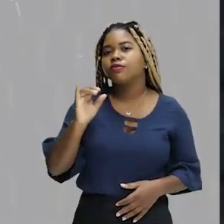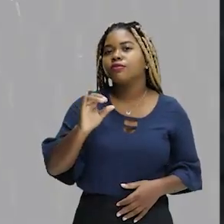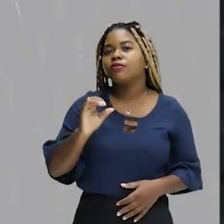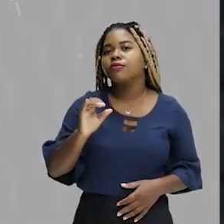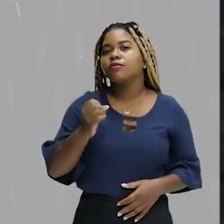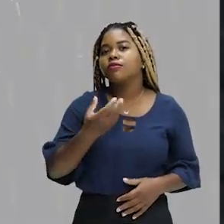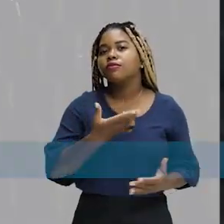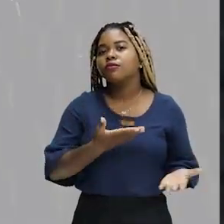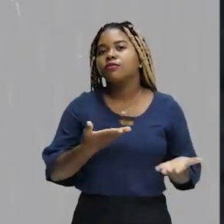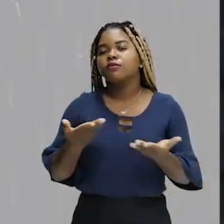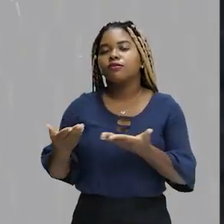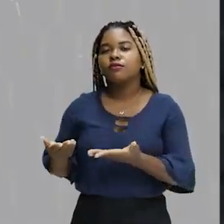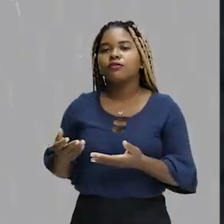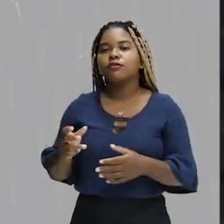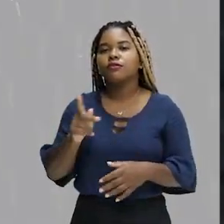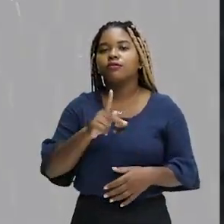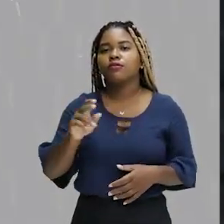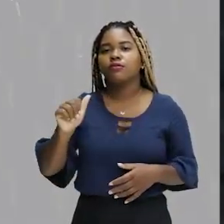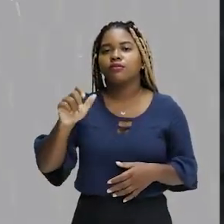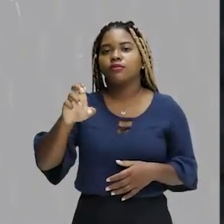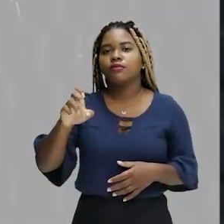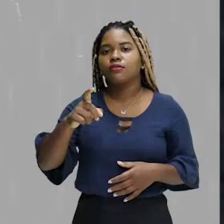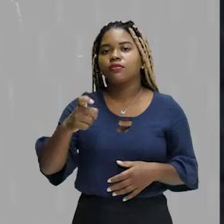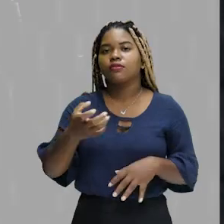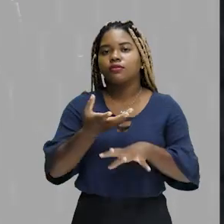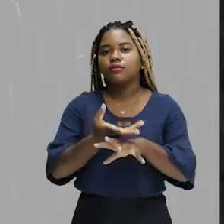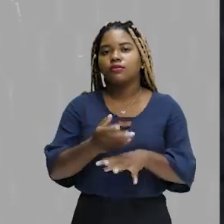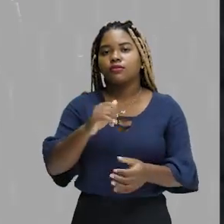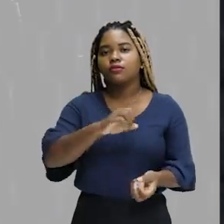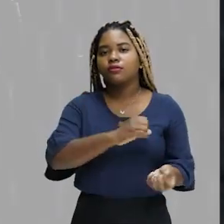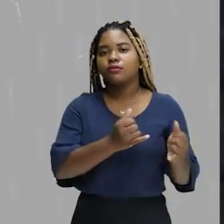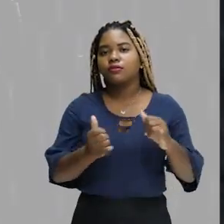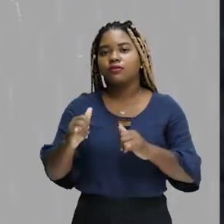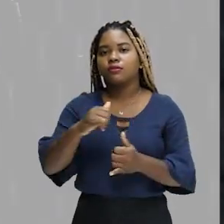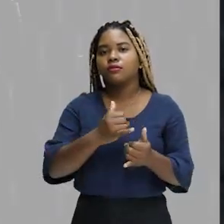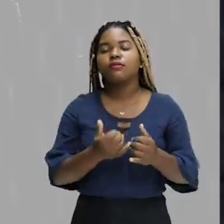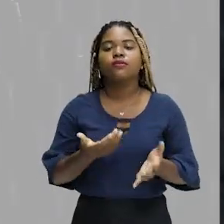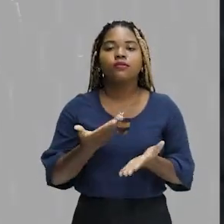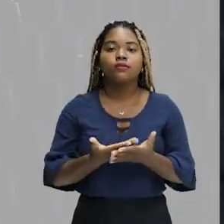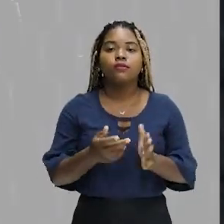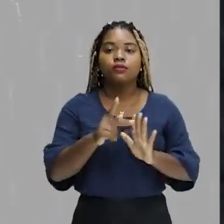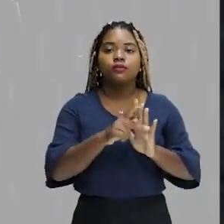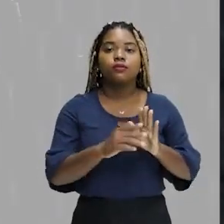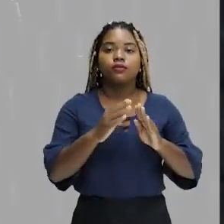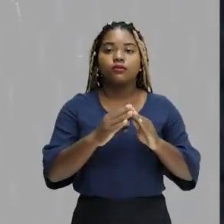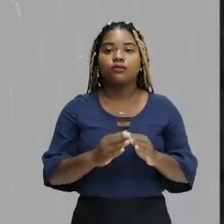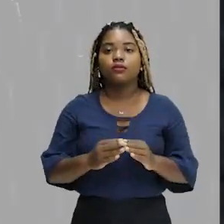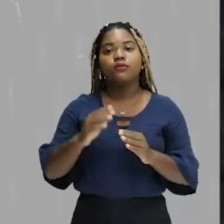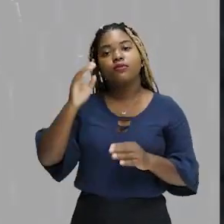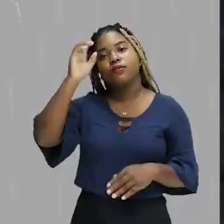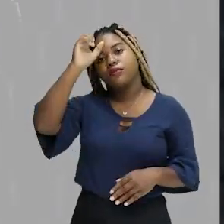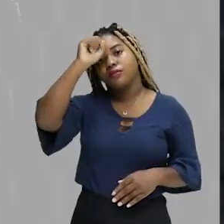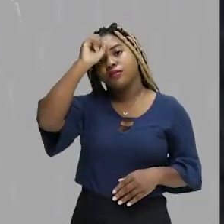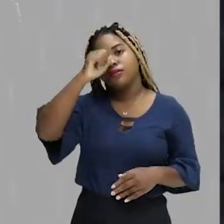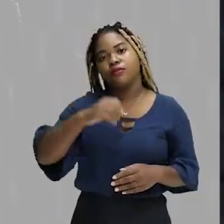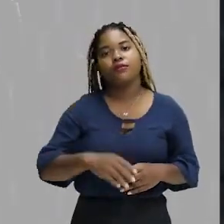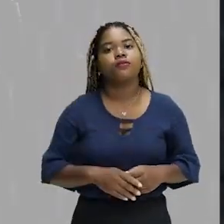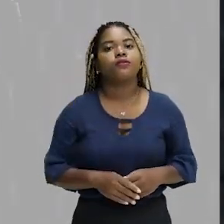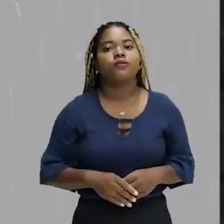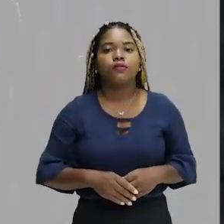Olá, turma. Sejam todos bem-vindos. Professor Alex, disciplina Química. Mais uma aula do nosso projeto Fique em Casa